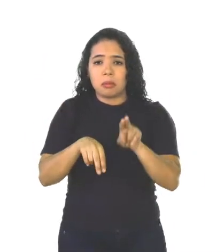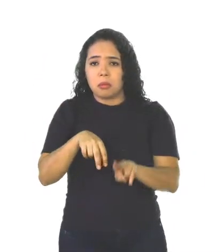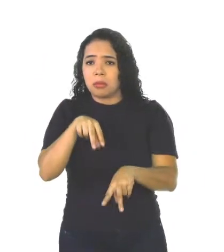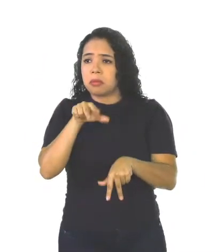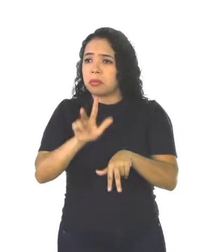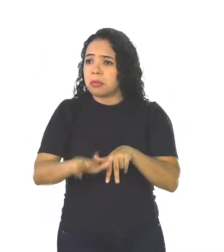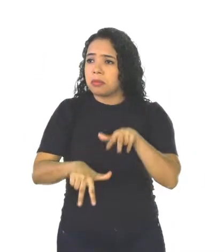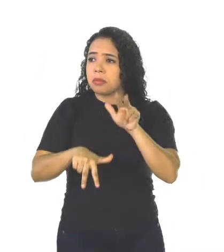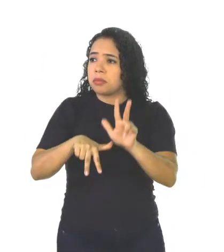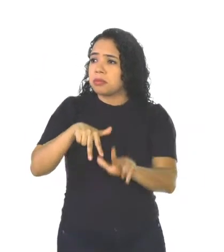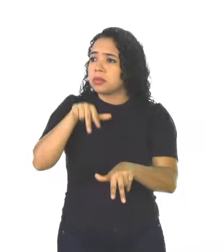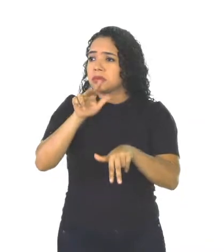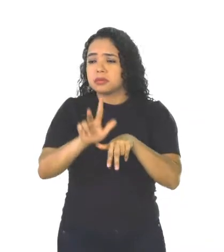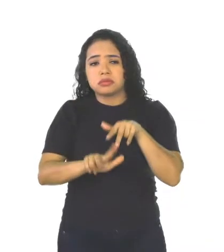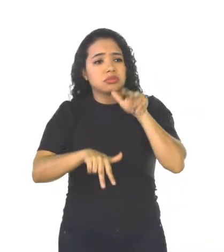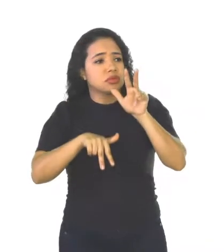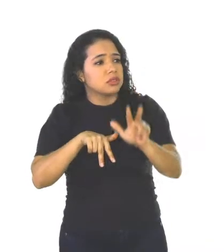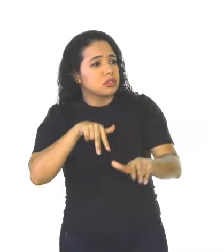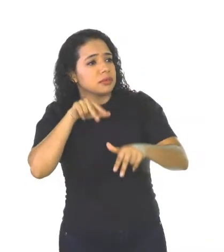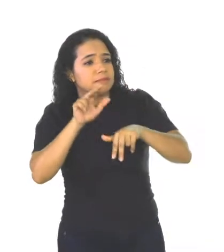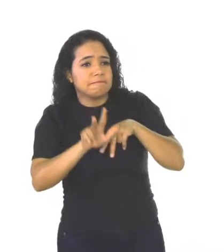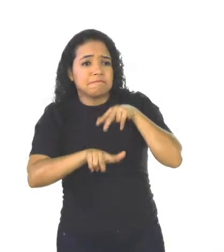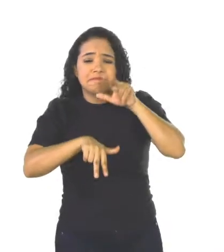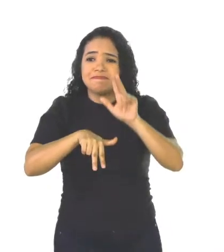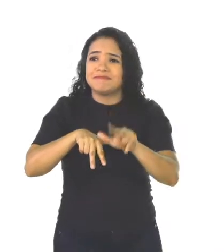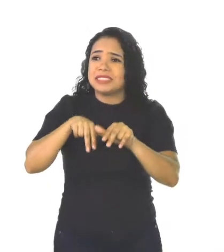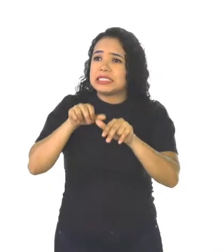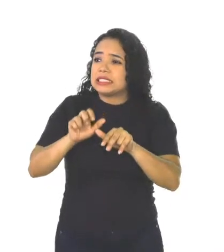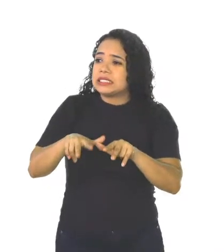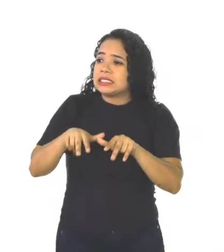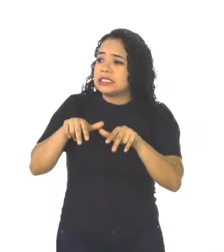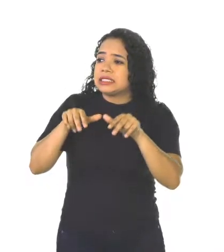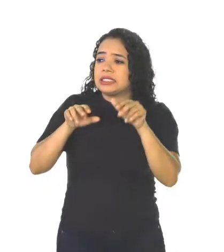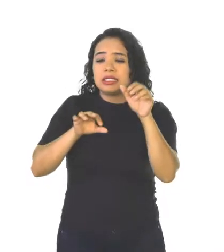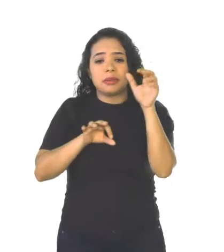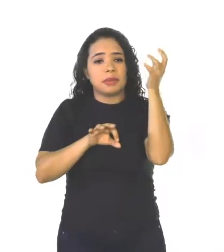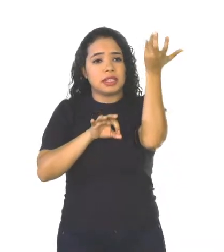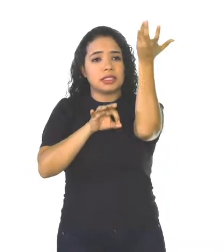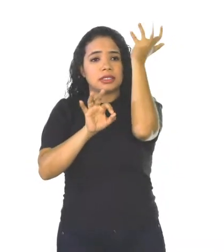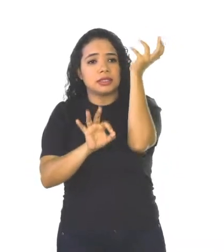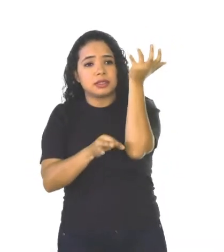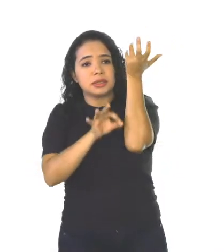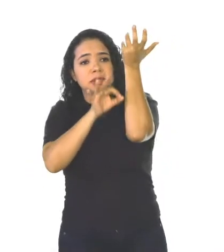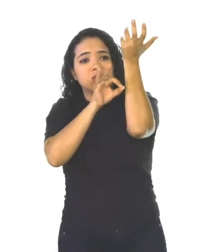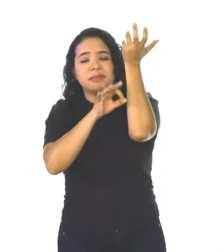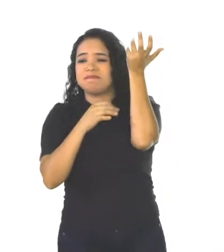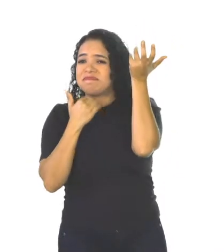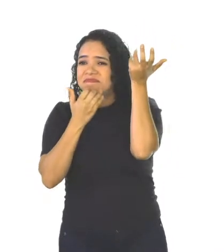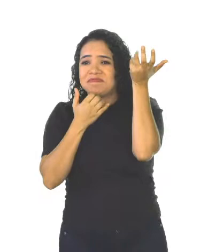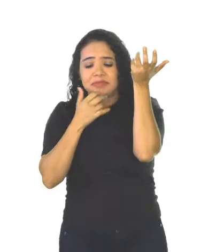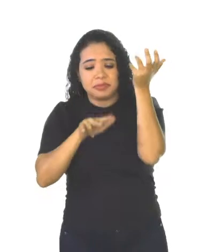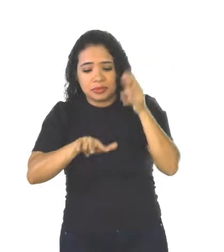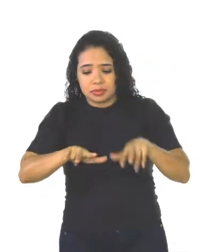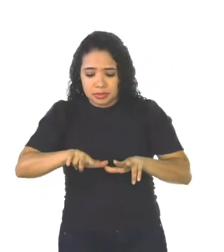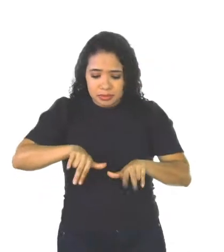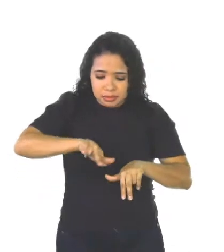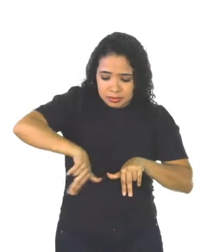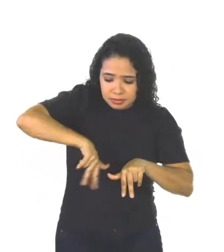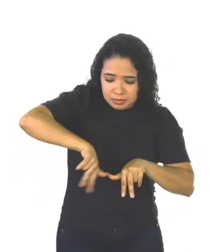mas não alcançava as mais altas flores para beijar. Ciscando